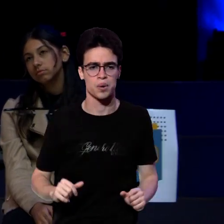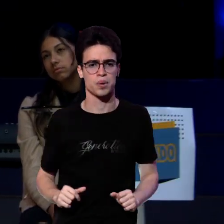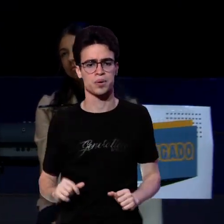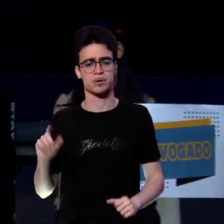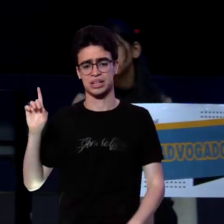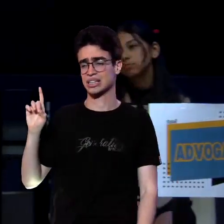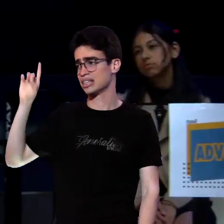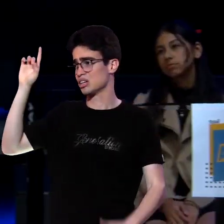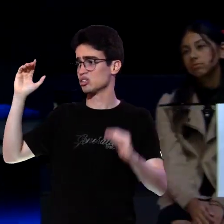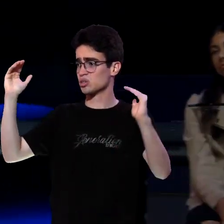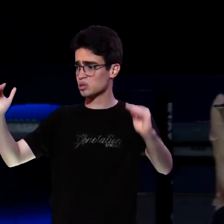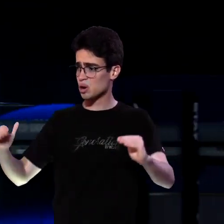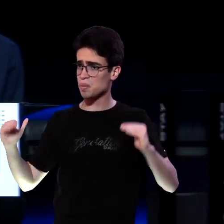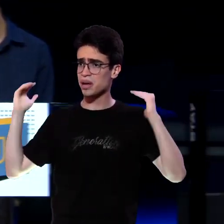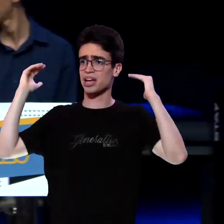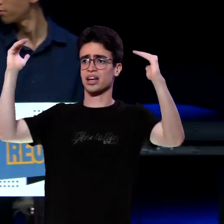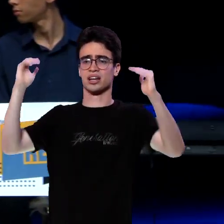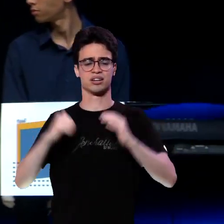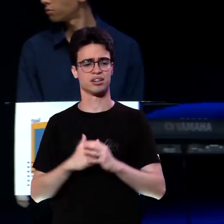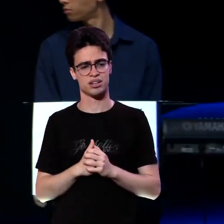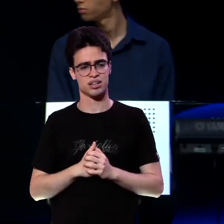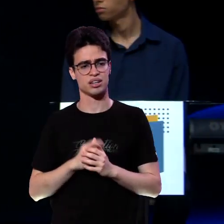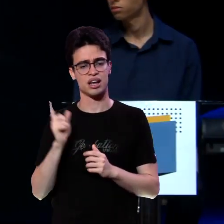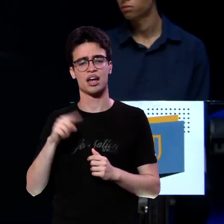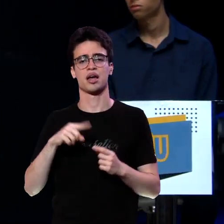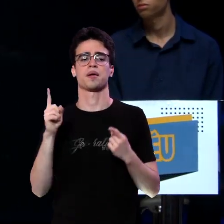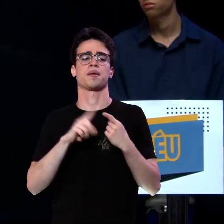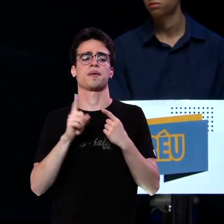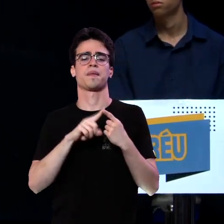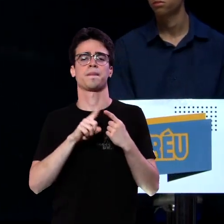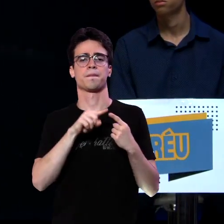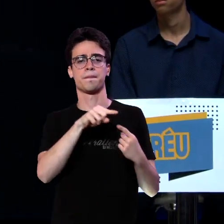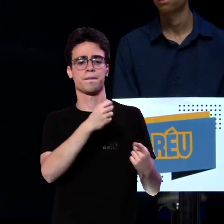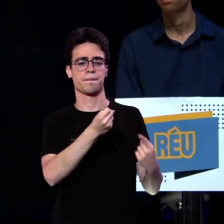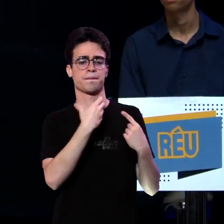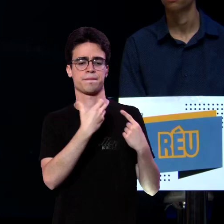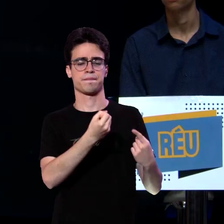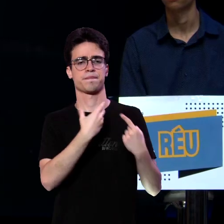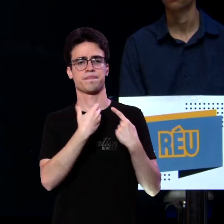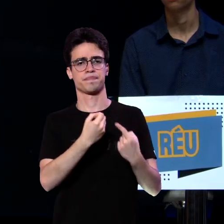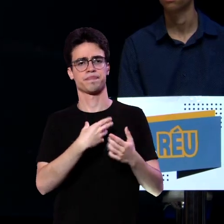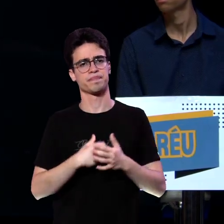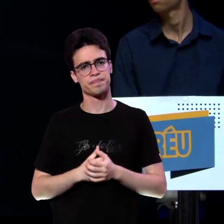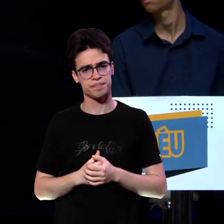Deus é soberano. Essa é a primeira coisa que a história de Jó nos ensina.